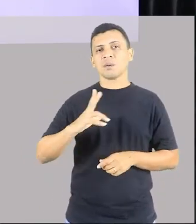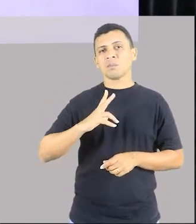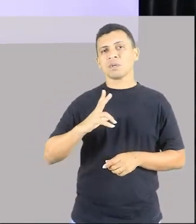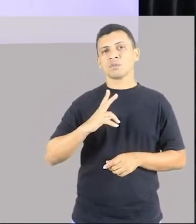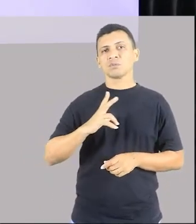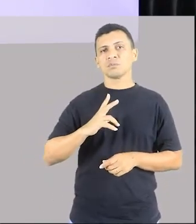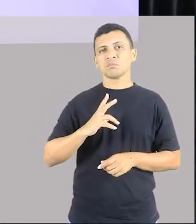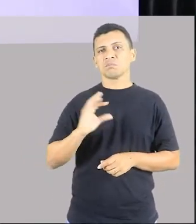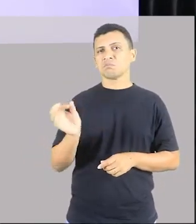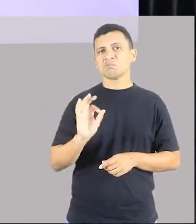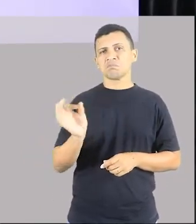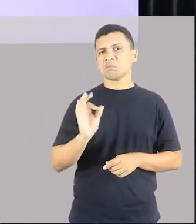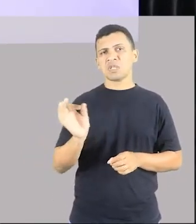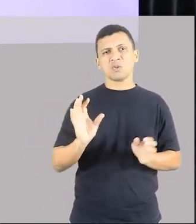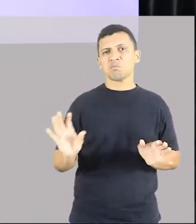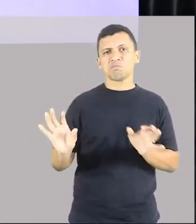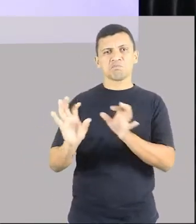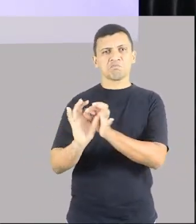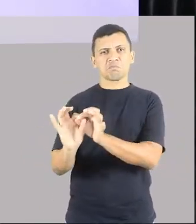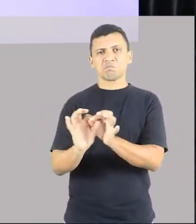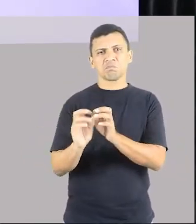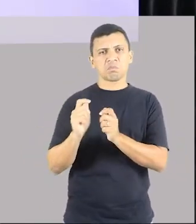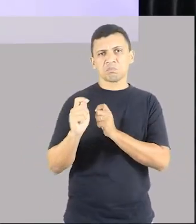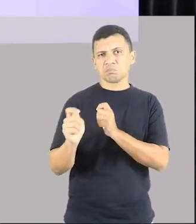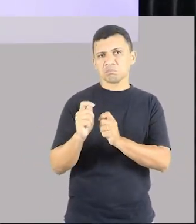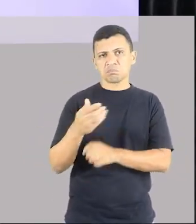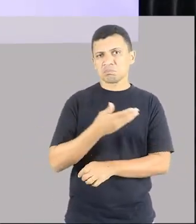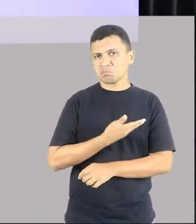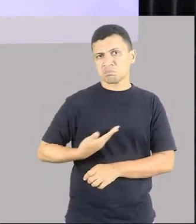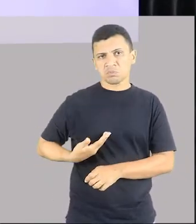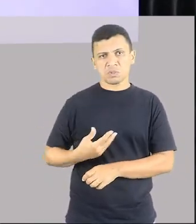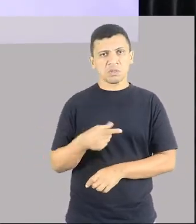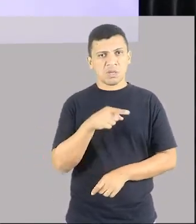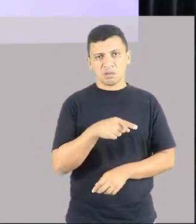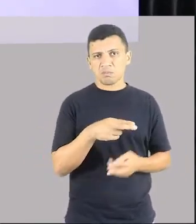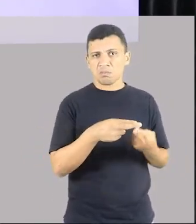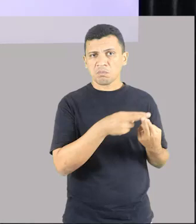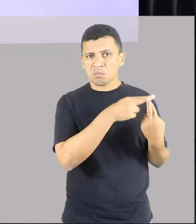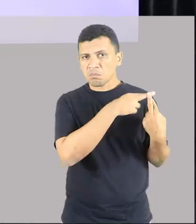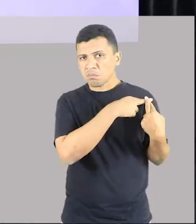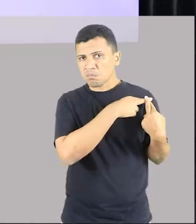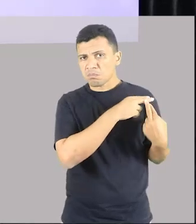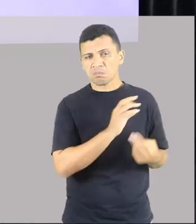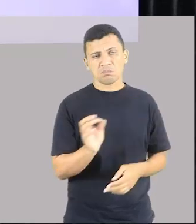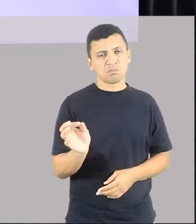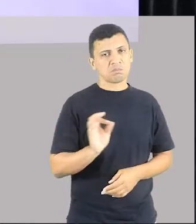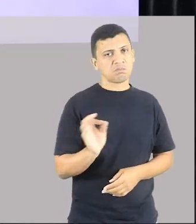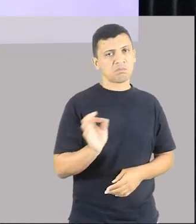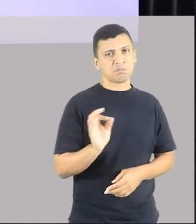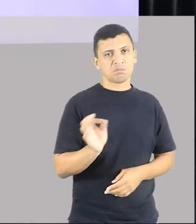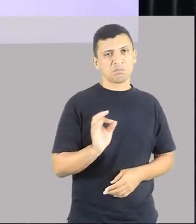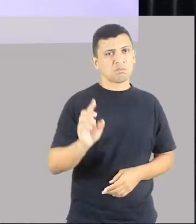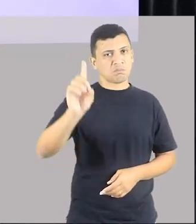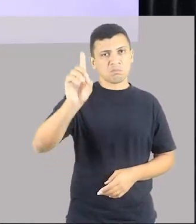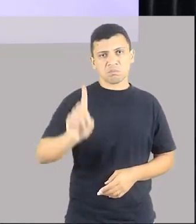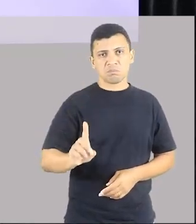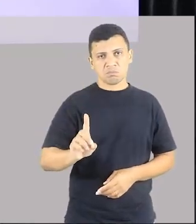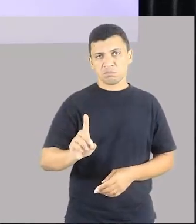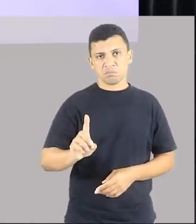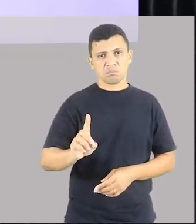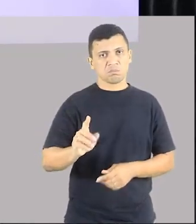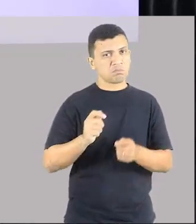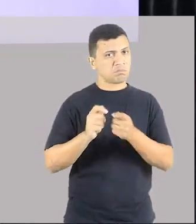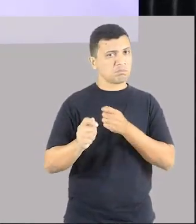tiver nenhum vínculo com a administração pública, ele não vai poder ser responsabilizado pela doutrina administrativa, pela